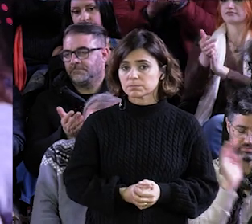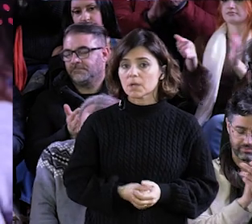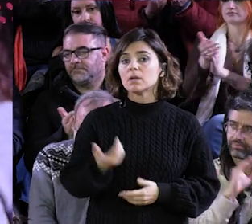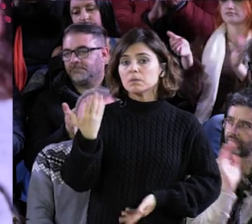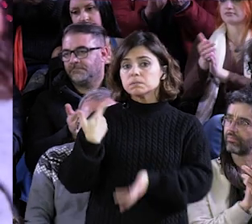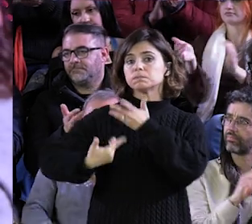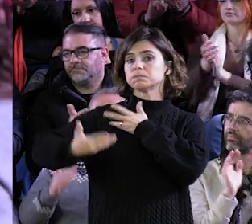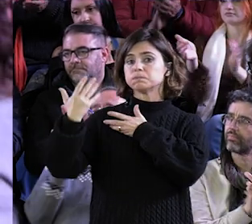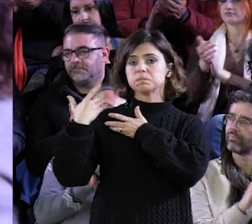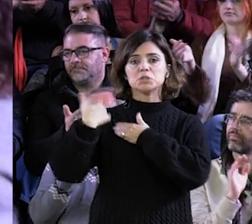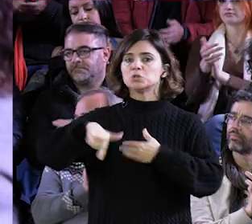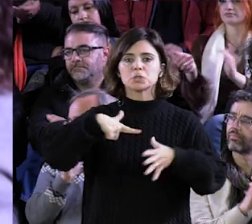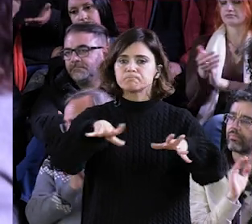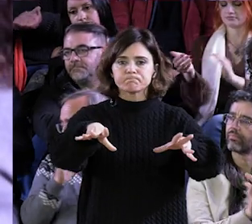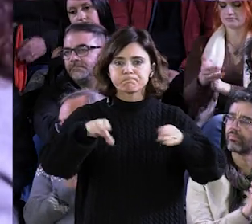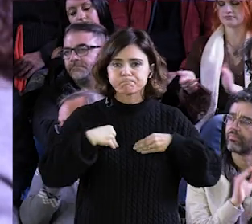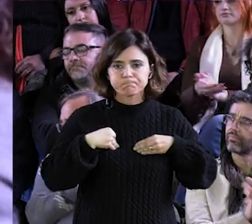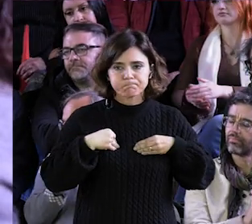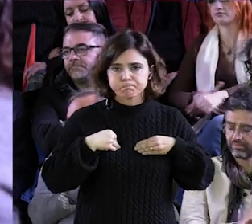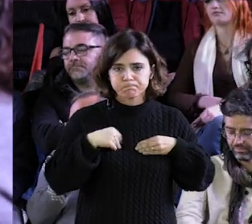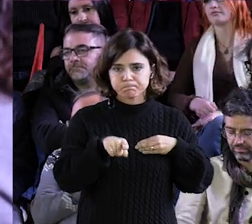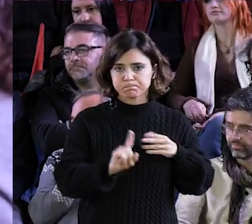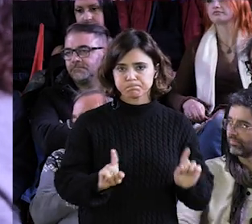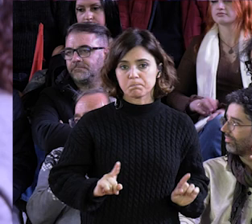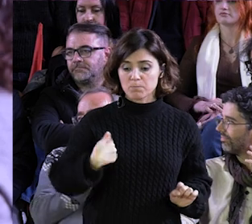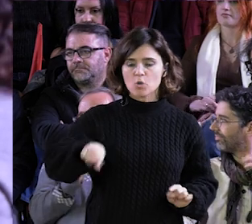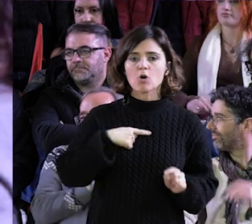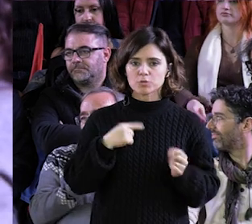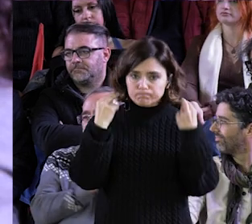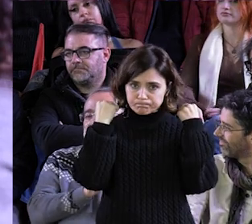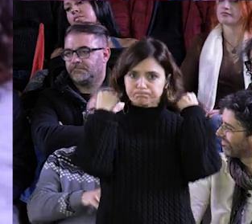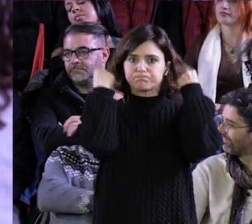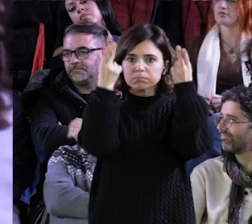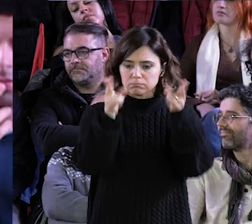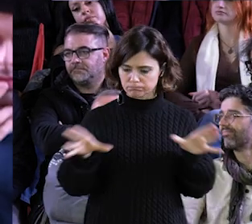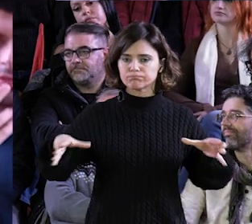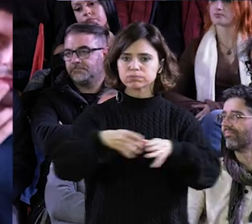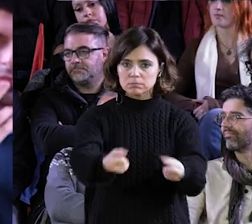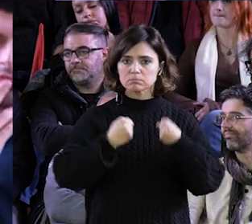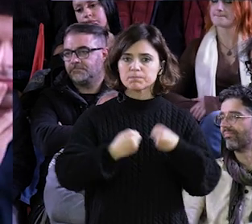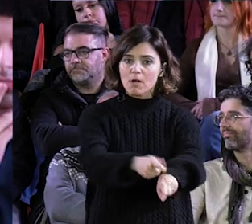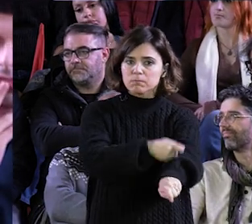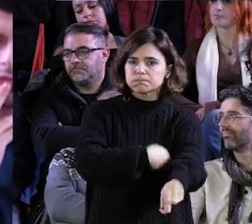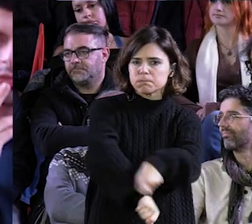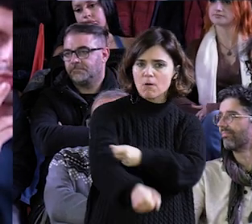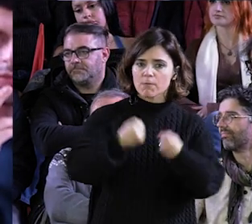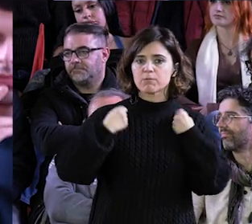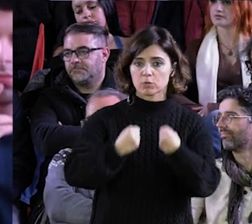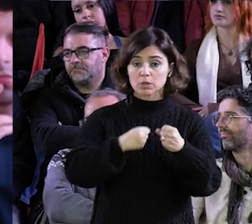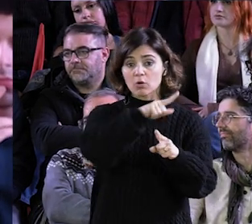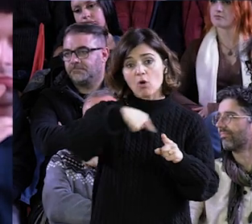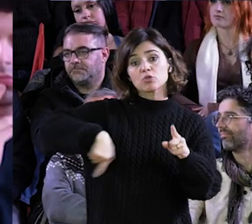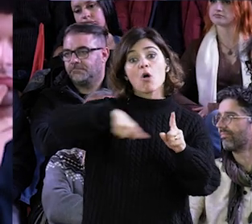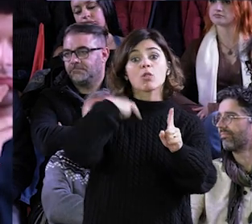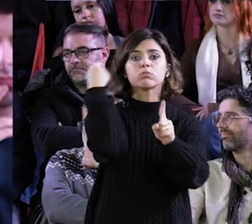Na altura não nos resignámos com isso. Levantámos-nos, juntámos forças, muitas e muitos. Lutámos pelo